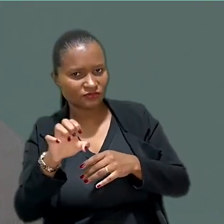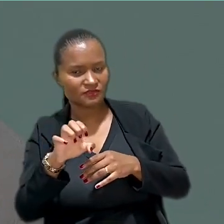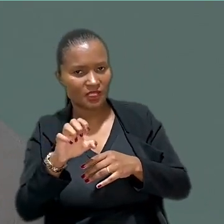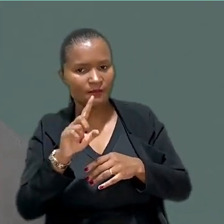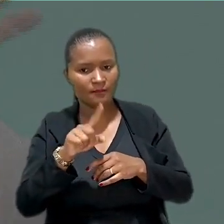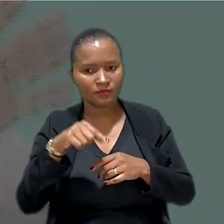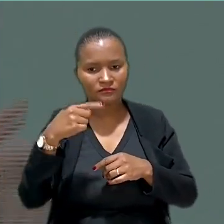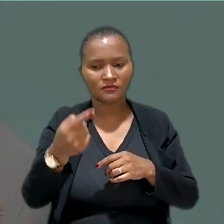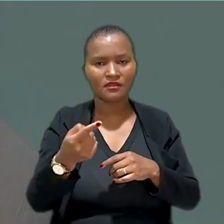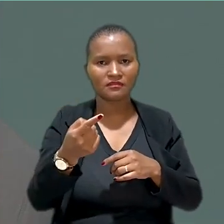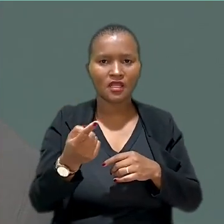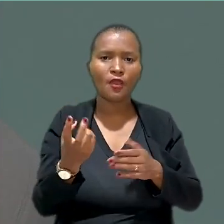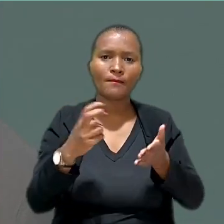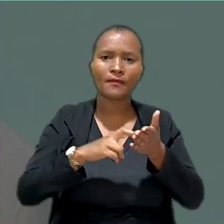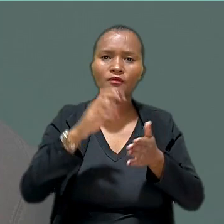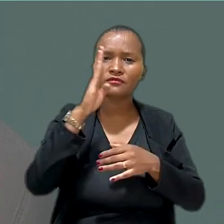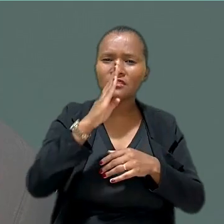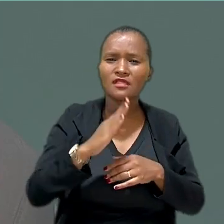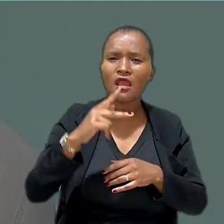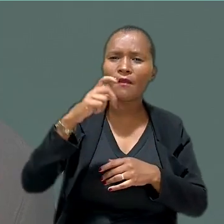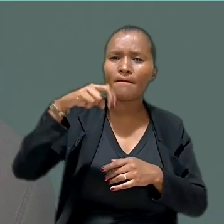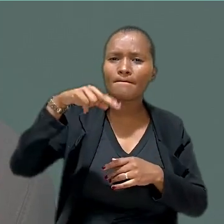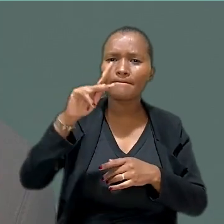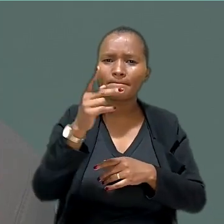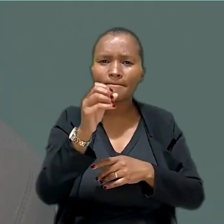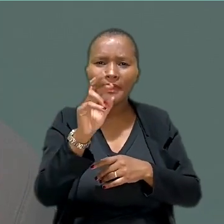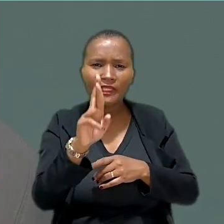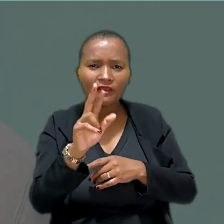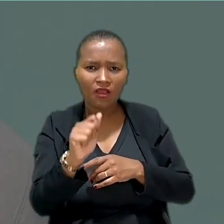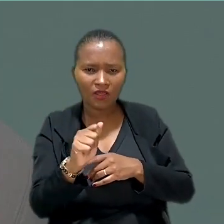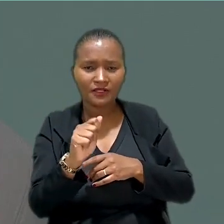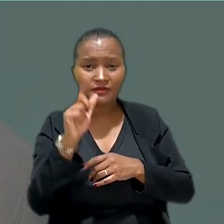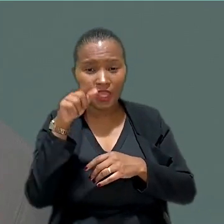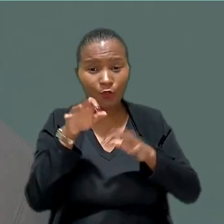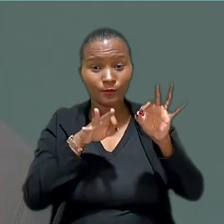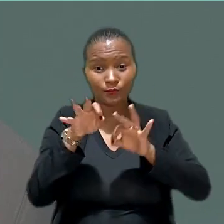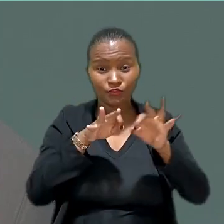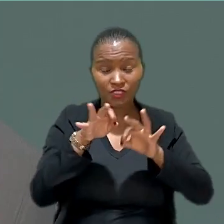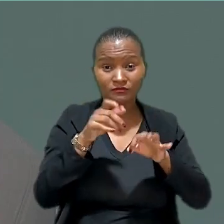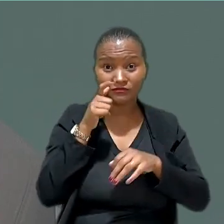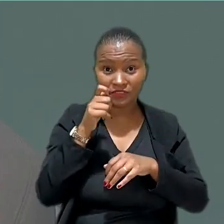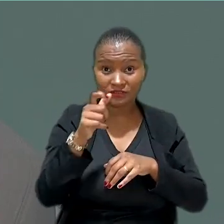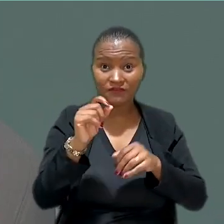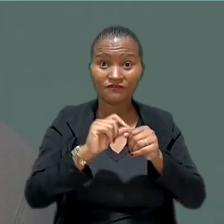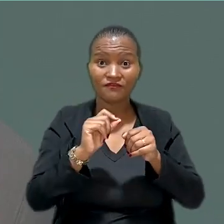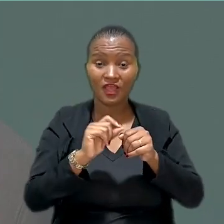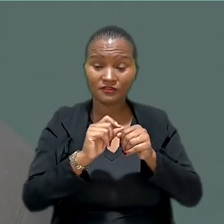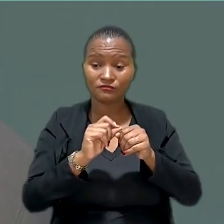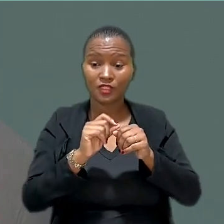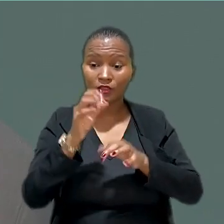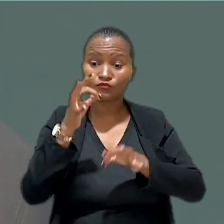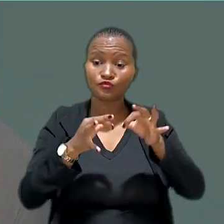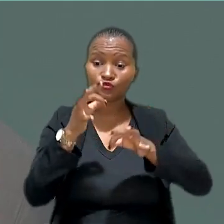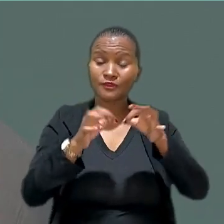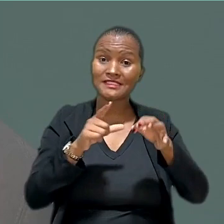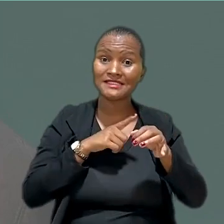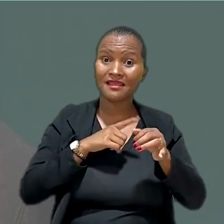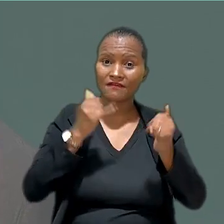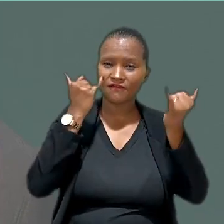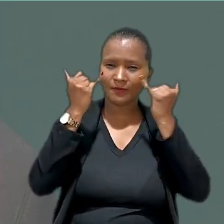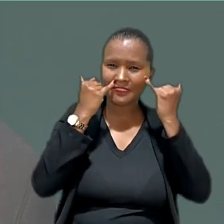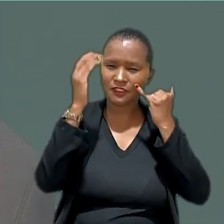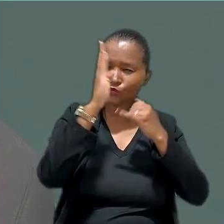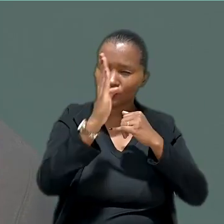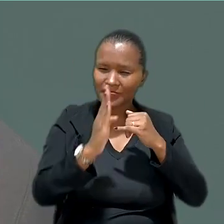passo é o Banco Nacional de Penhoras, que é um projeto bem interessante, que vai fazer com que o juiz possa ter a informação do Brasil